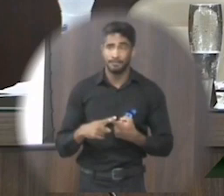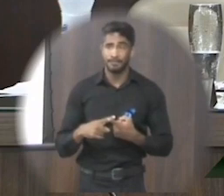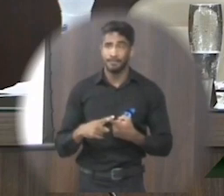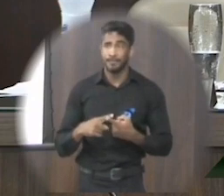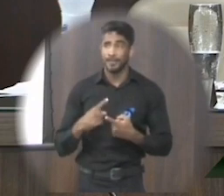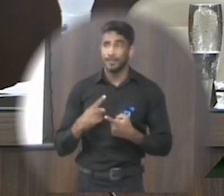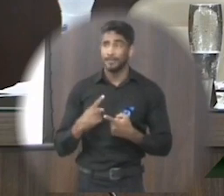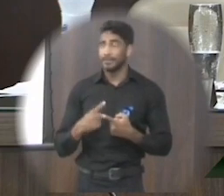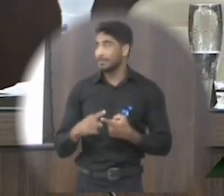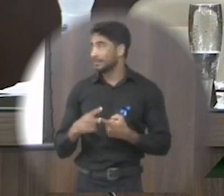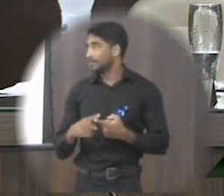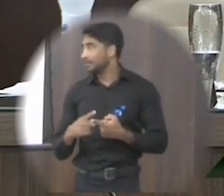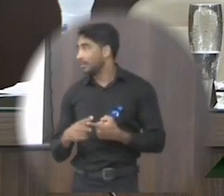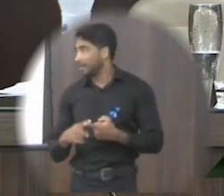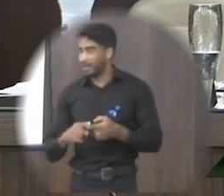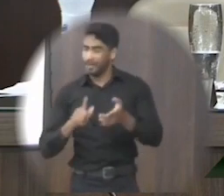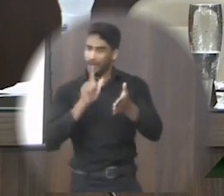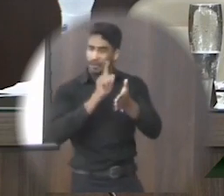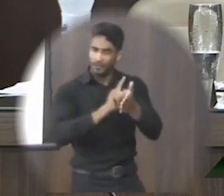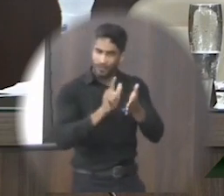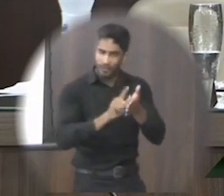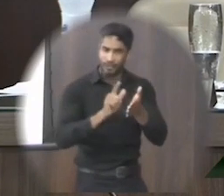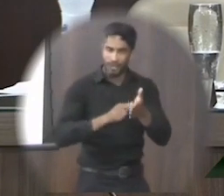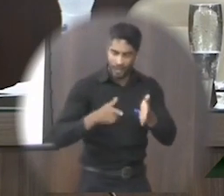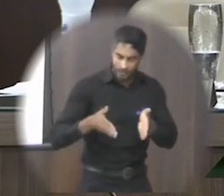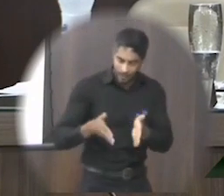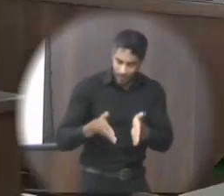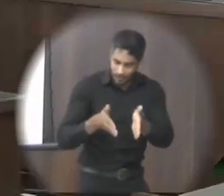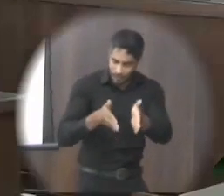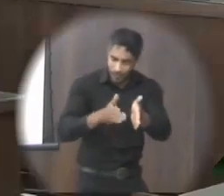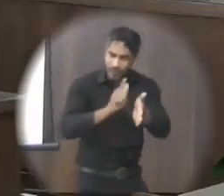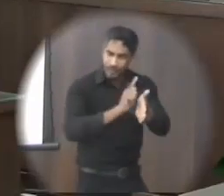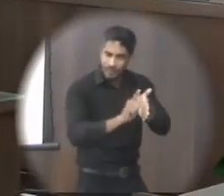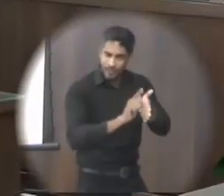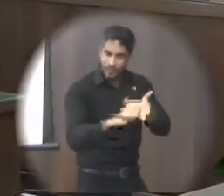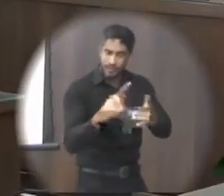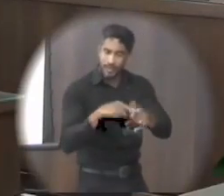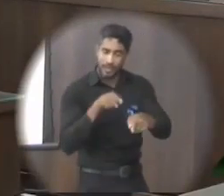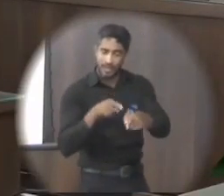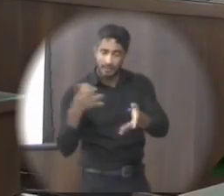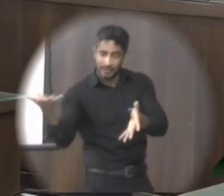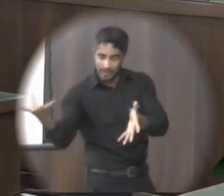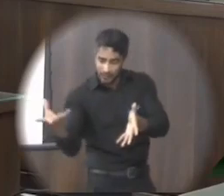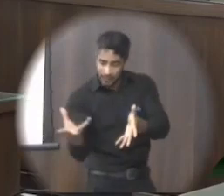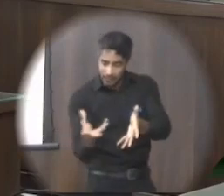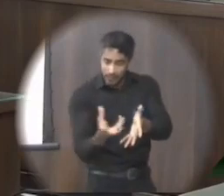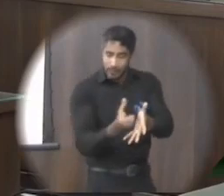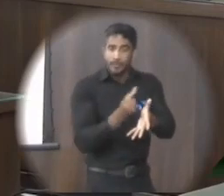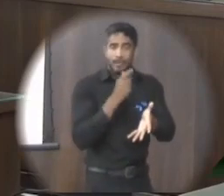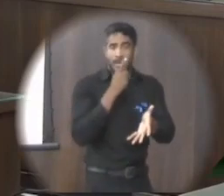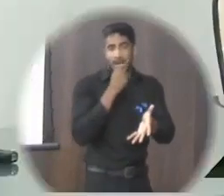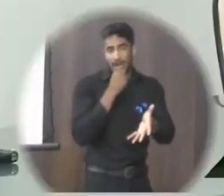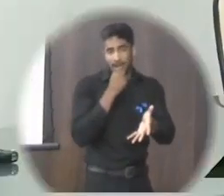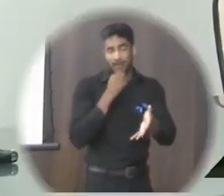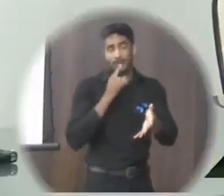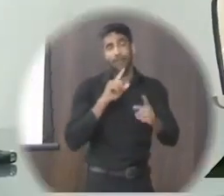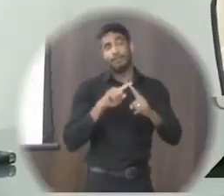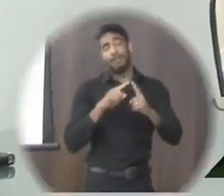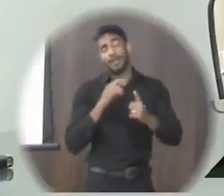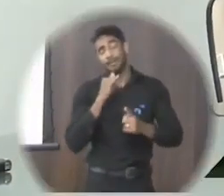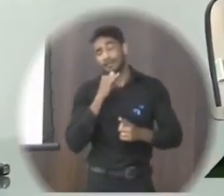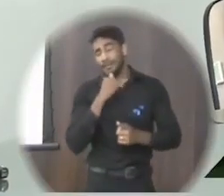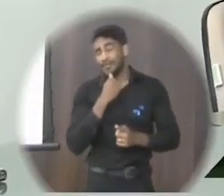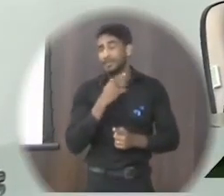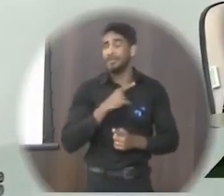recentemente, né, Isane? Foram limpos, o canal foi limpo, aquele canal ele serve para drenar a água da Coab, e infelizmente tem